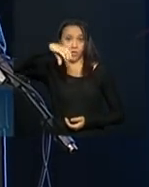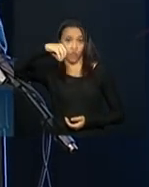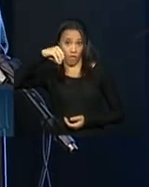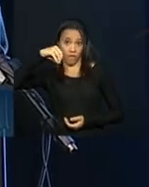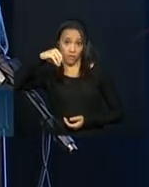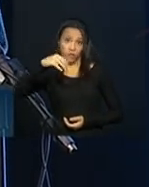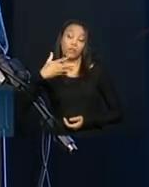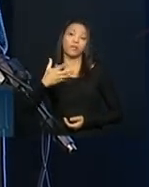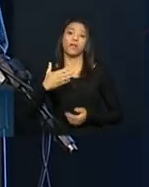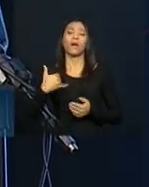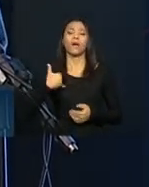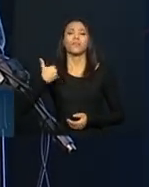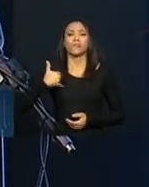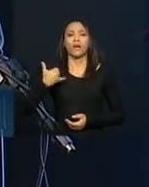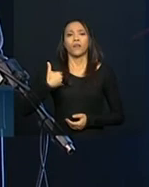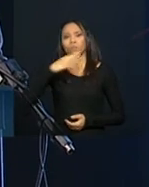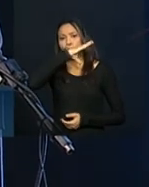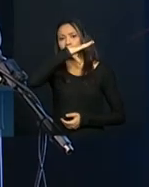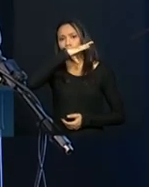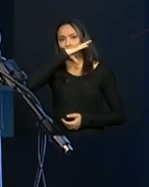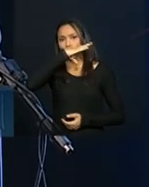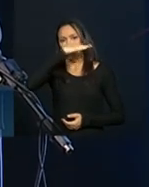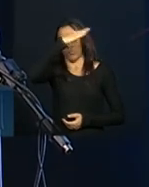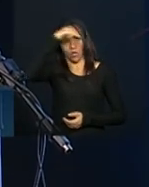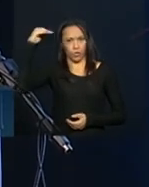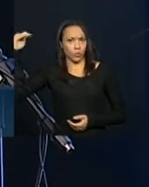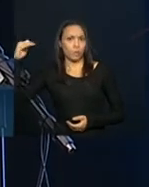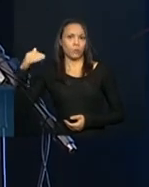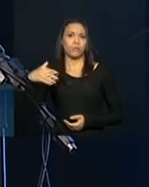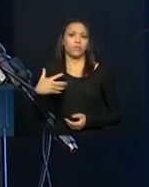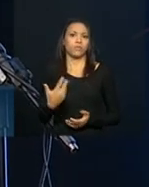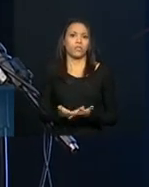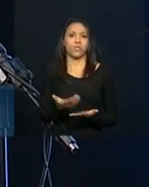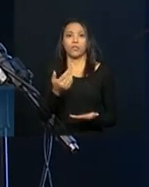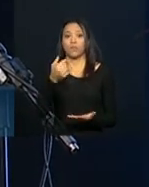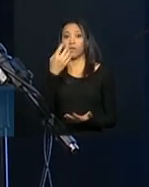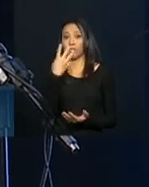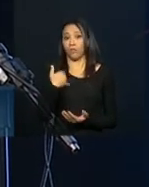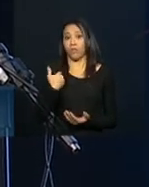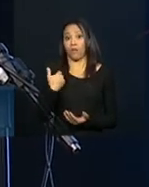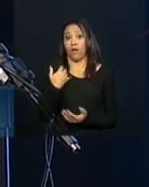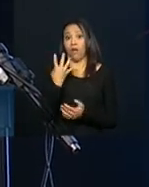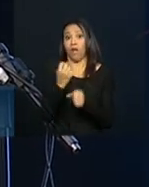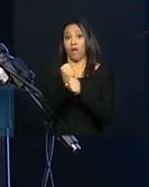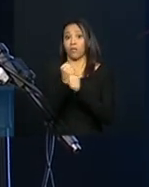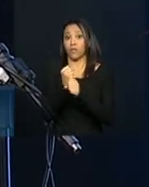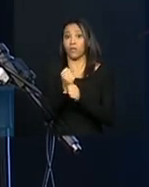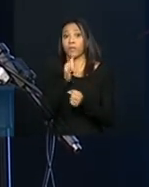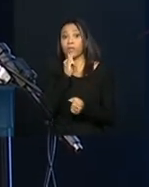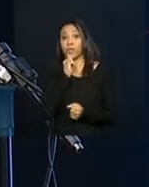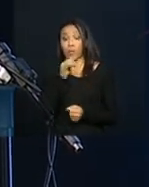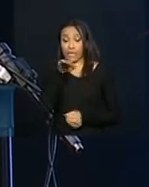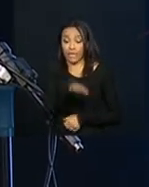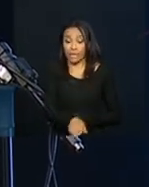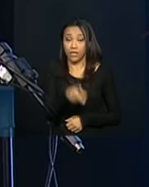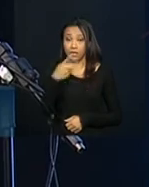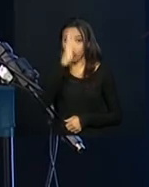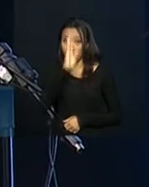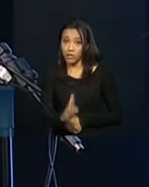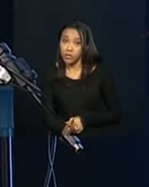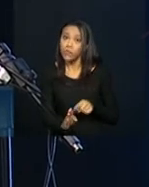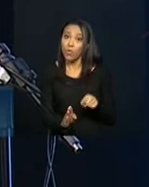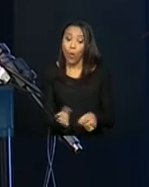dos adultos maiores de 25 anos tinham 4 anos de escolaridade. Uma criança brasileira hoje tem